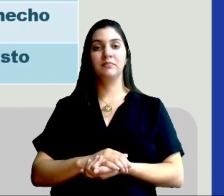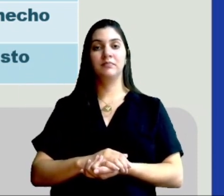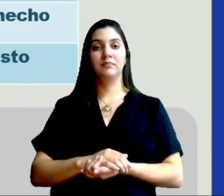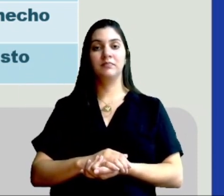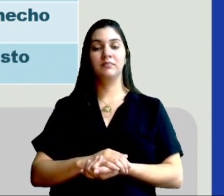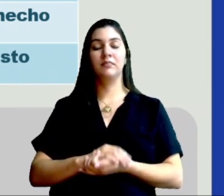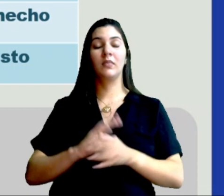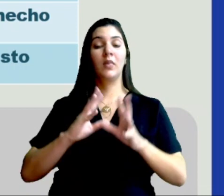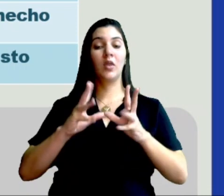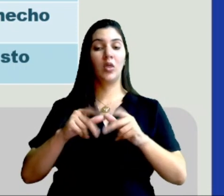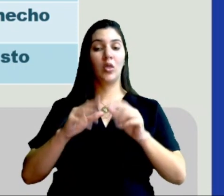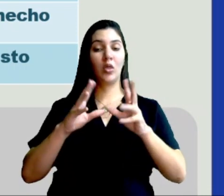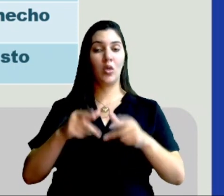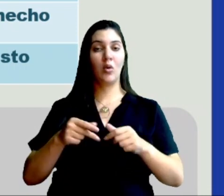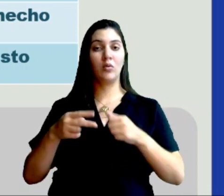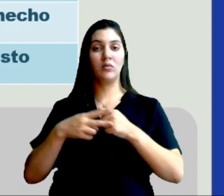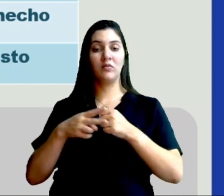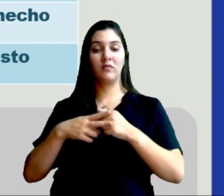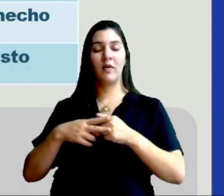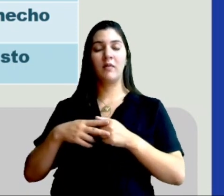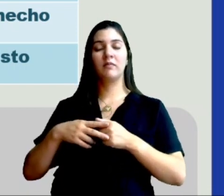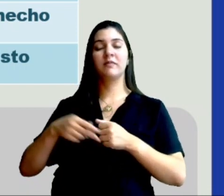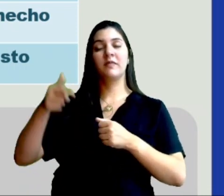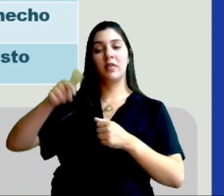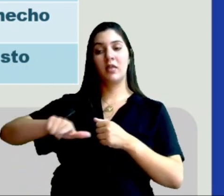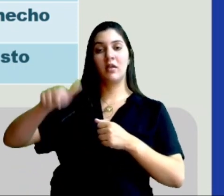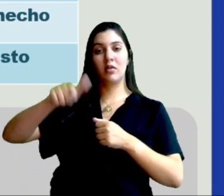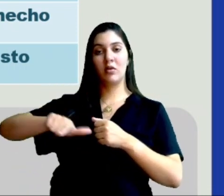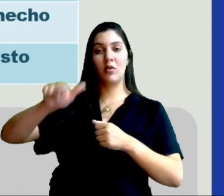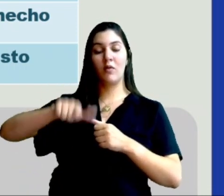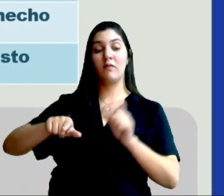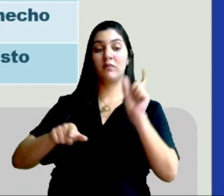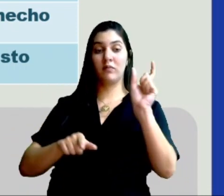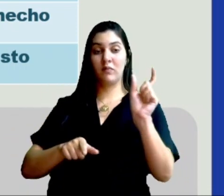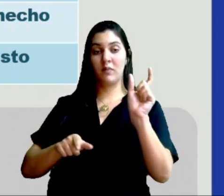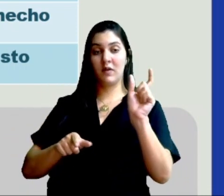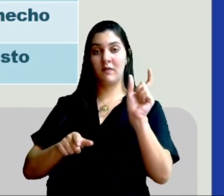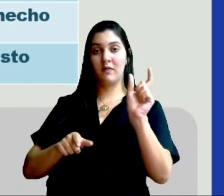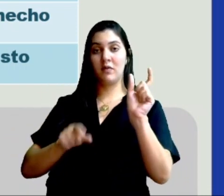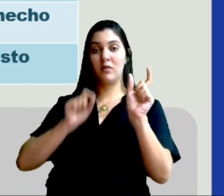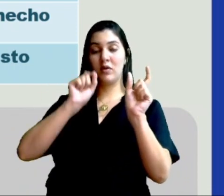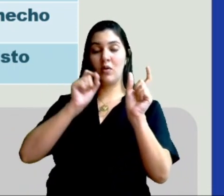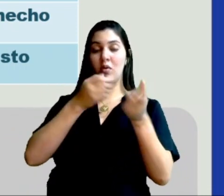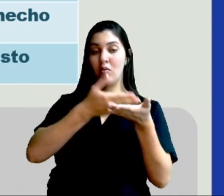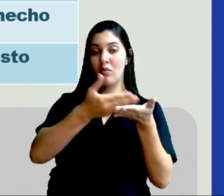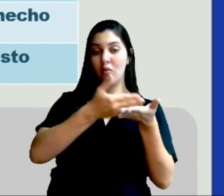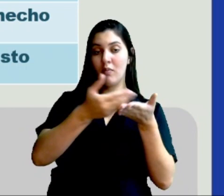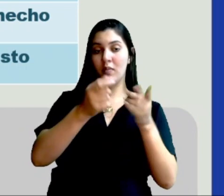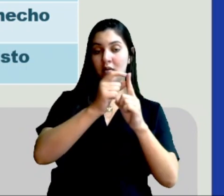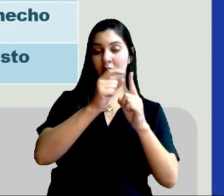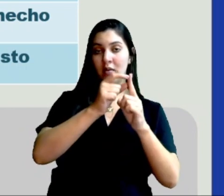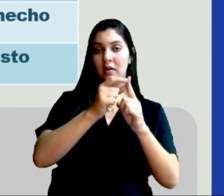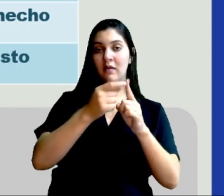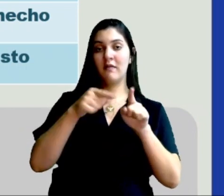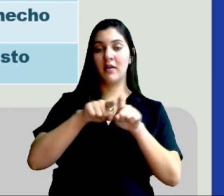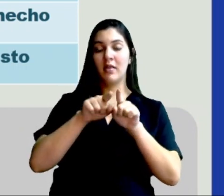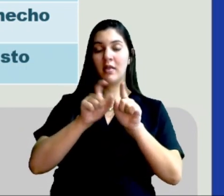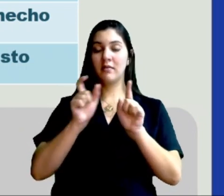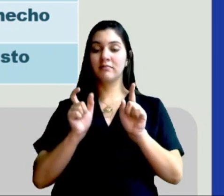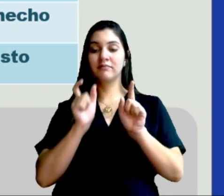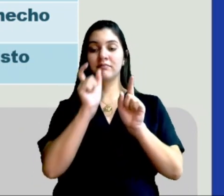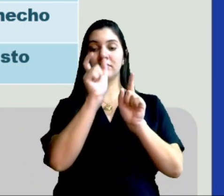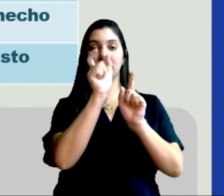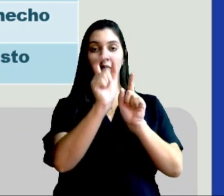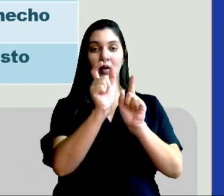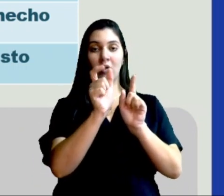certo? Todos eles a gente vai repetir o prefixo, que é esse início, e vai colocar o